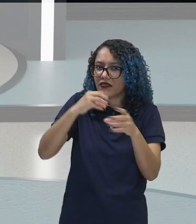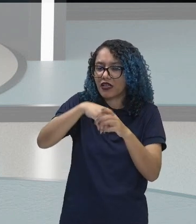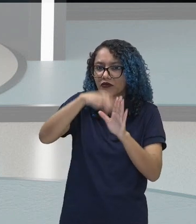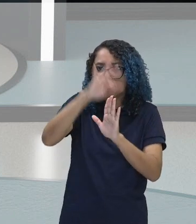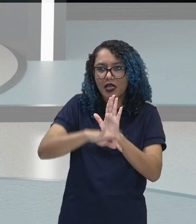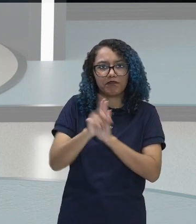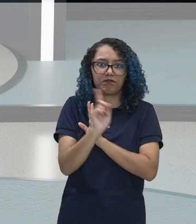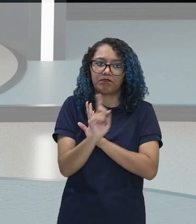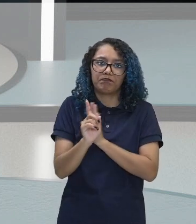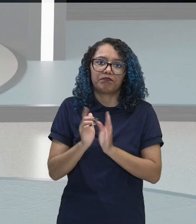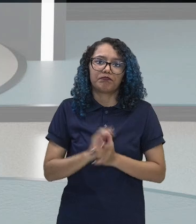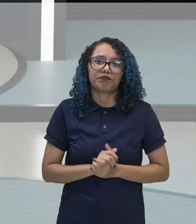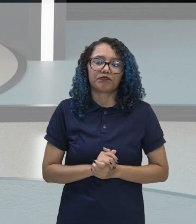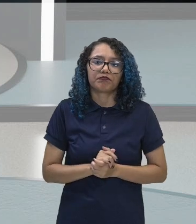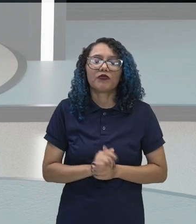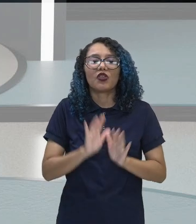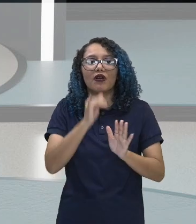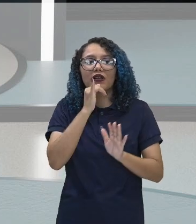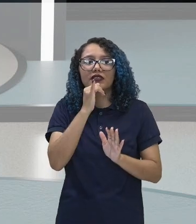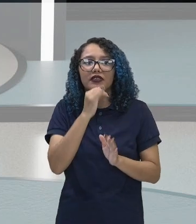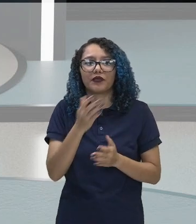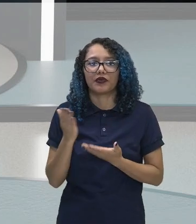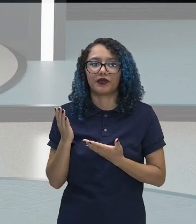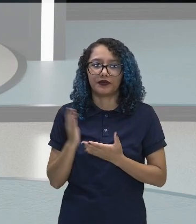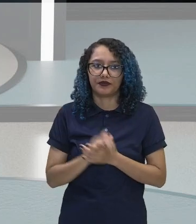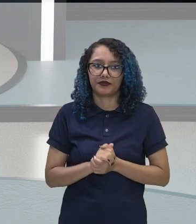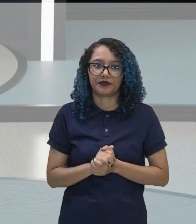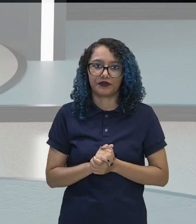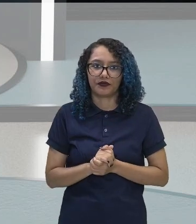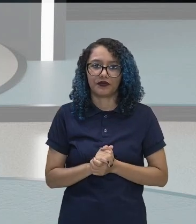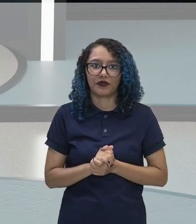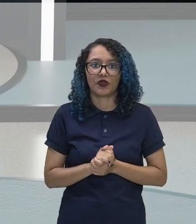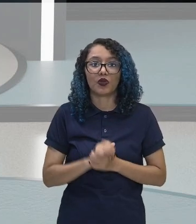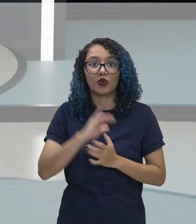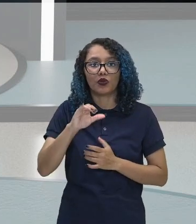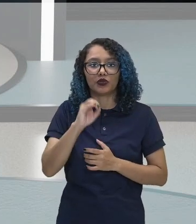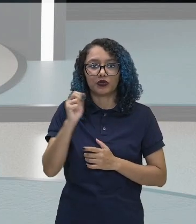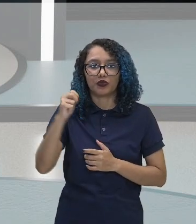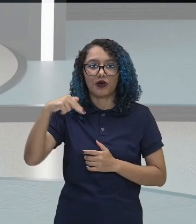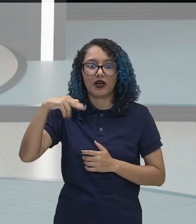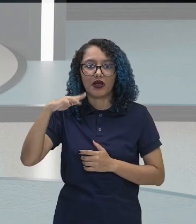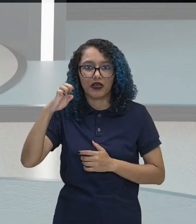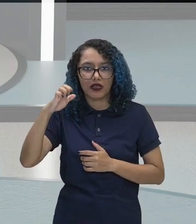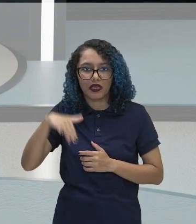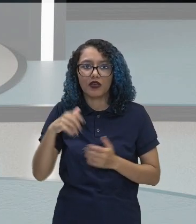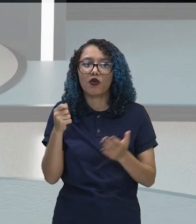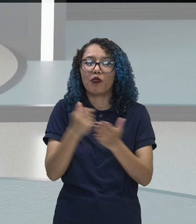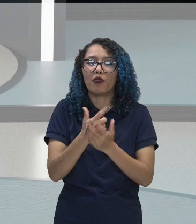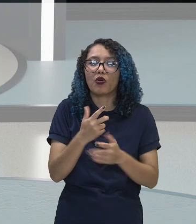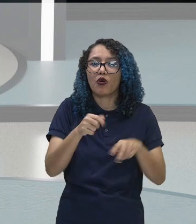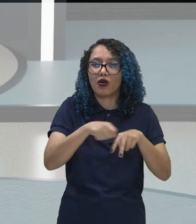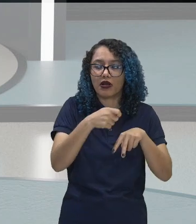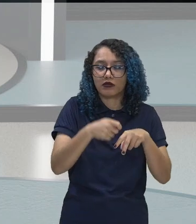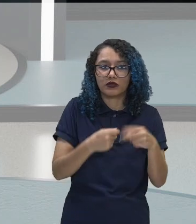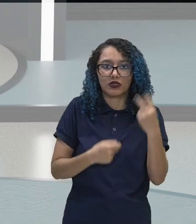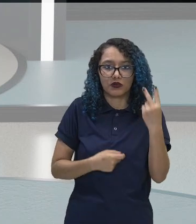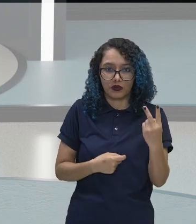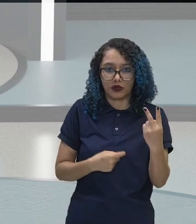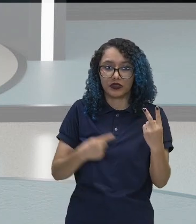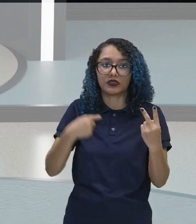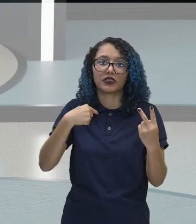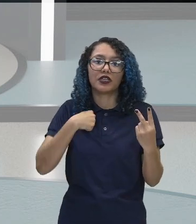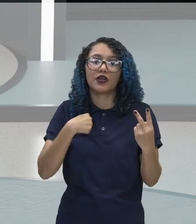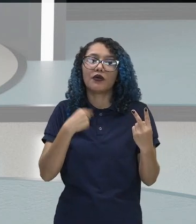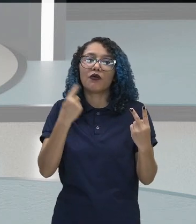Joaquim comprou 2 calças, eu uma. Omissão do verbo. Então, Joaquim comprou 2 calças,